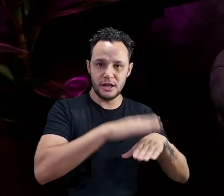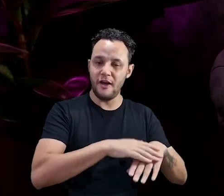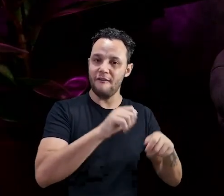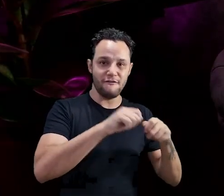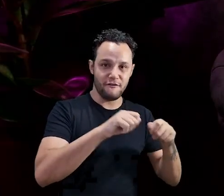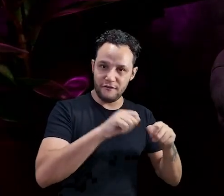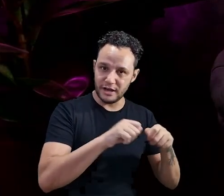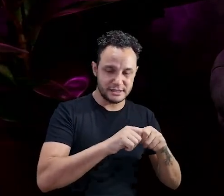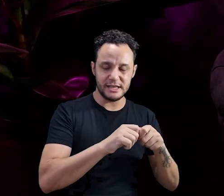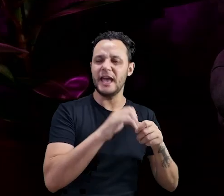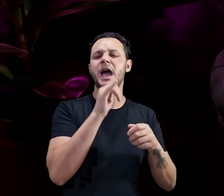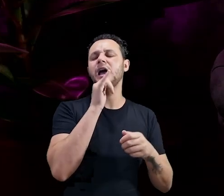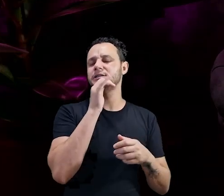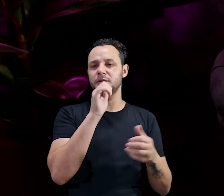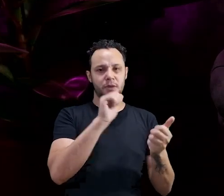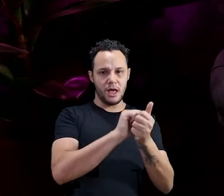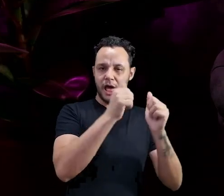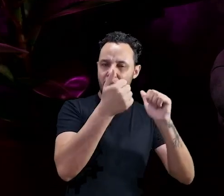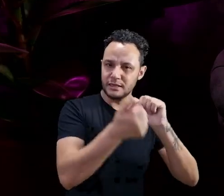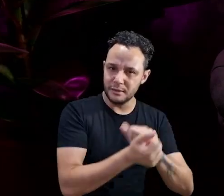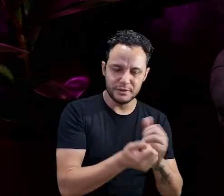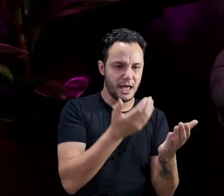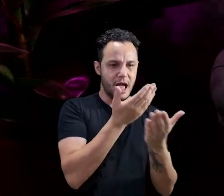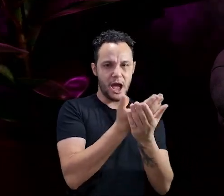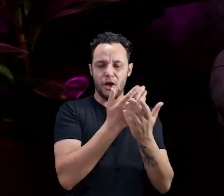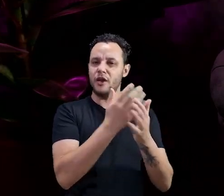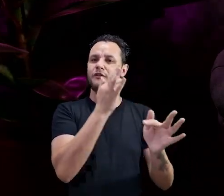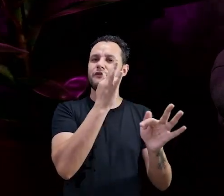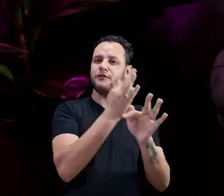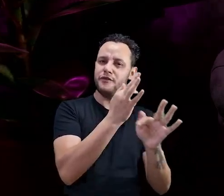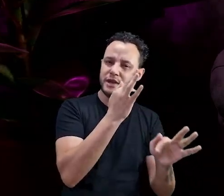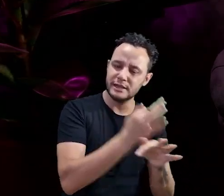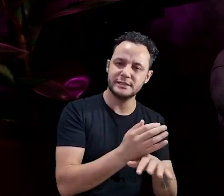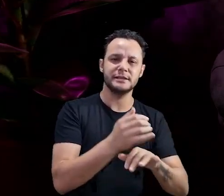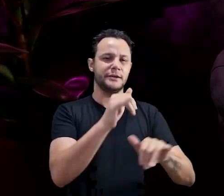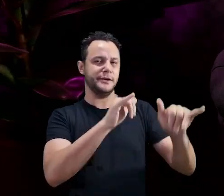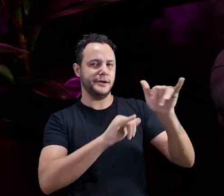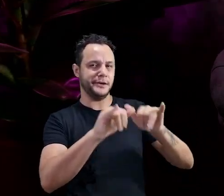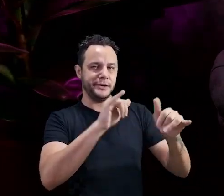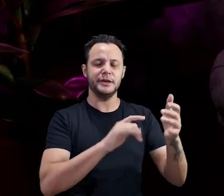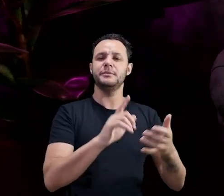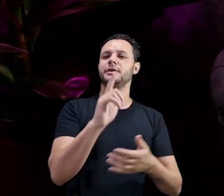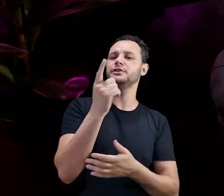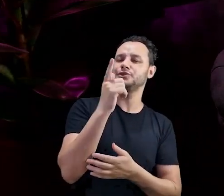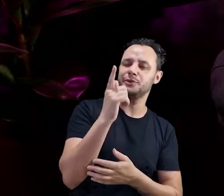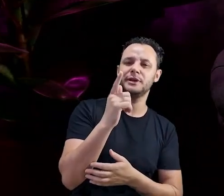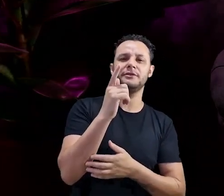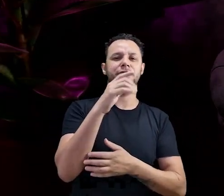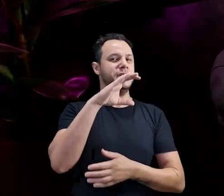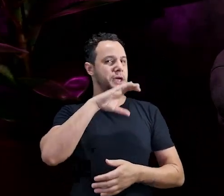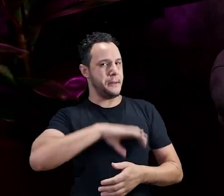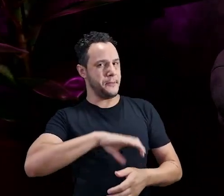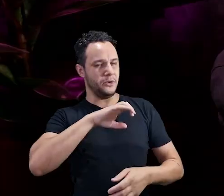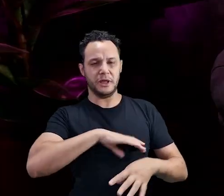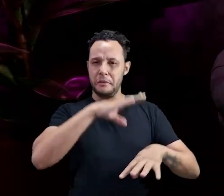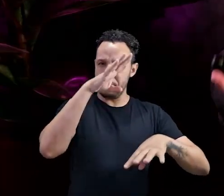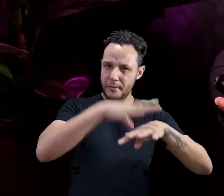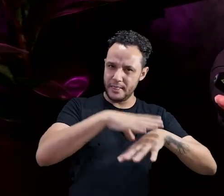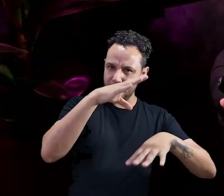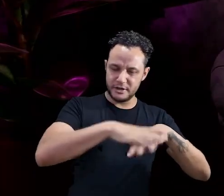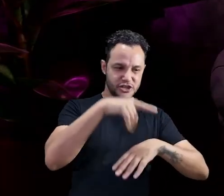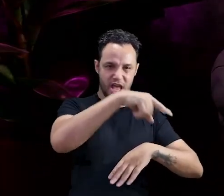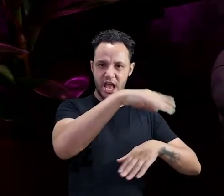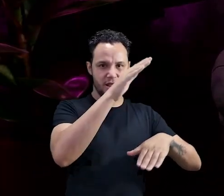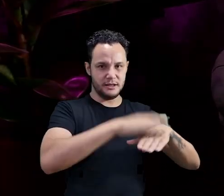sentido. Ele não vai adaptar a aula do professor de física, química, biologia, geografia, história, português, matemática,